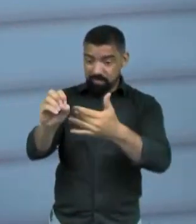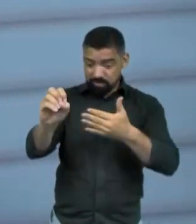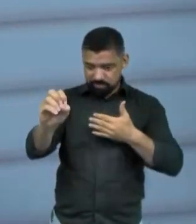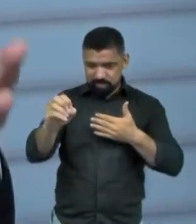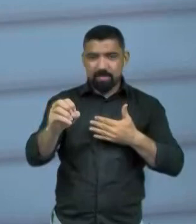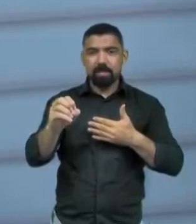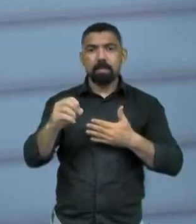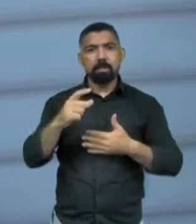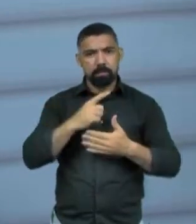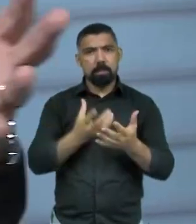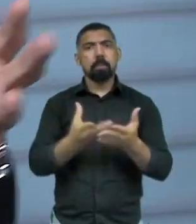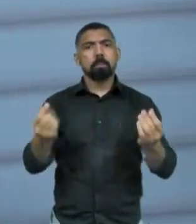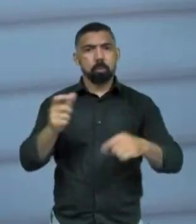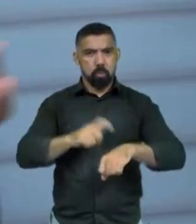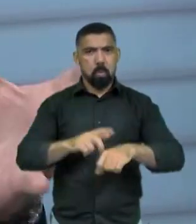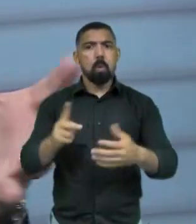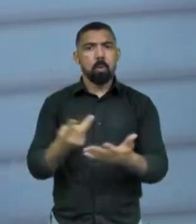precisa ser